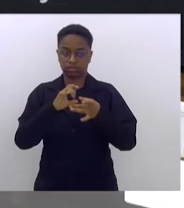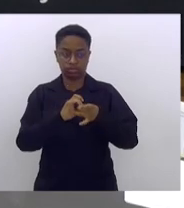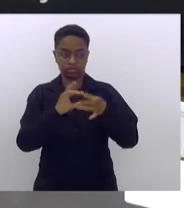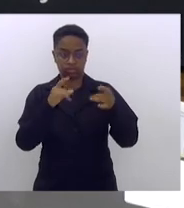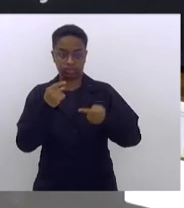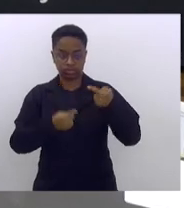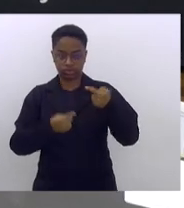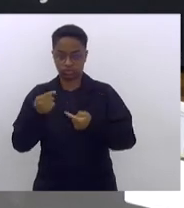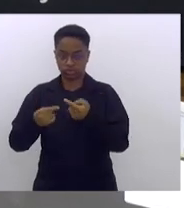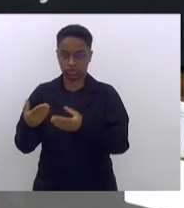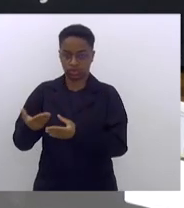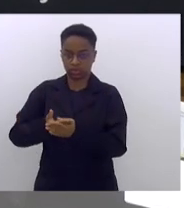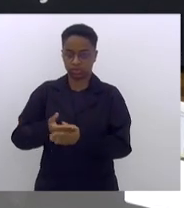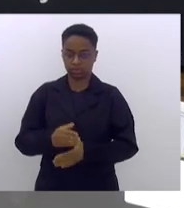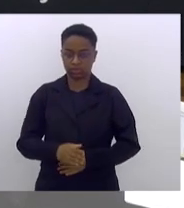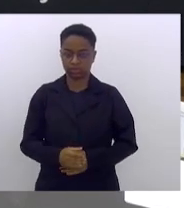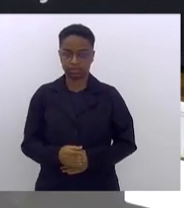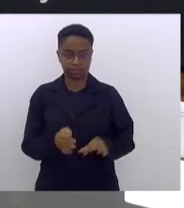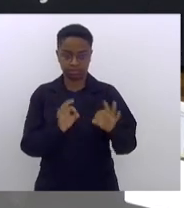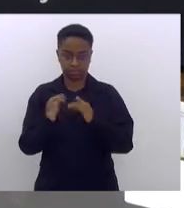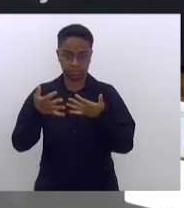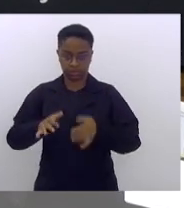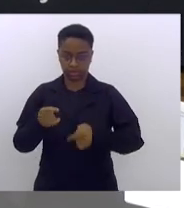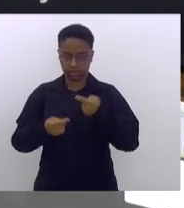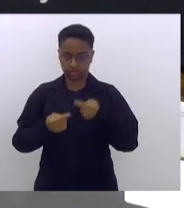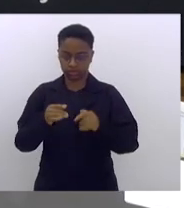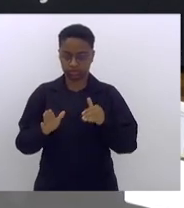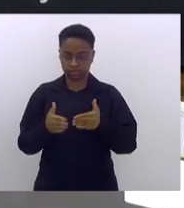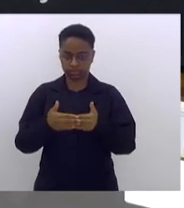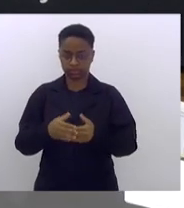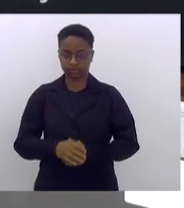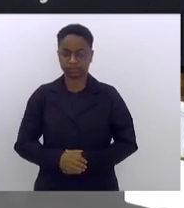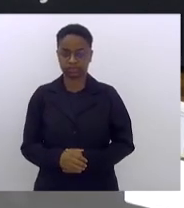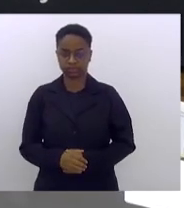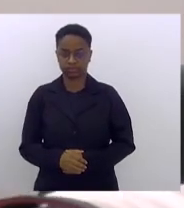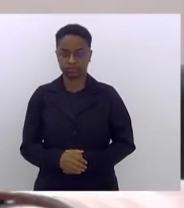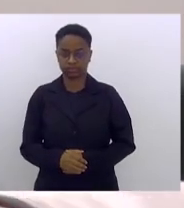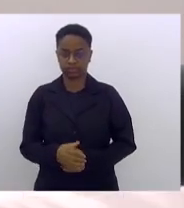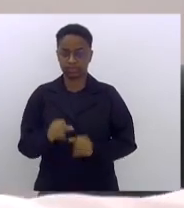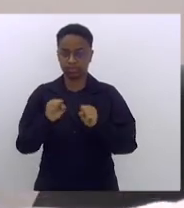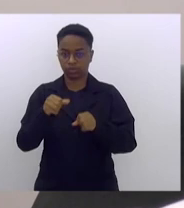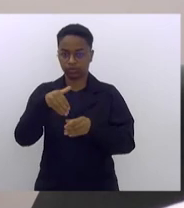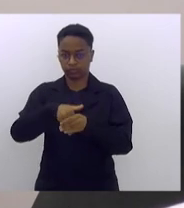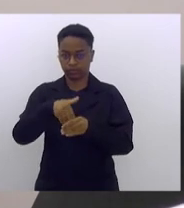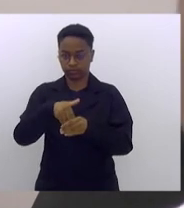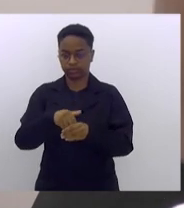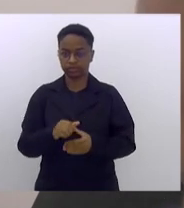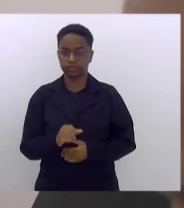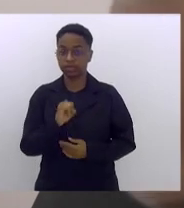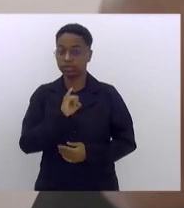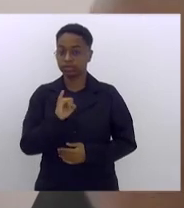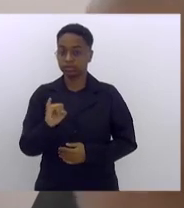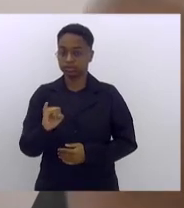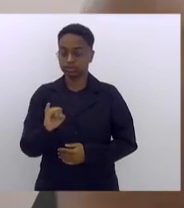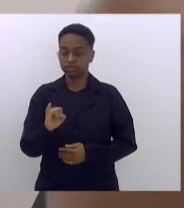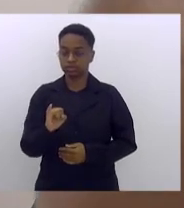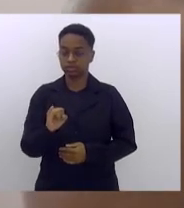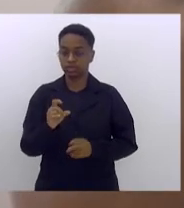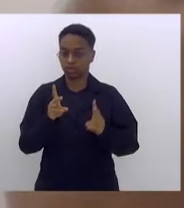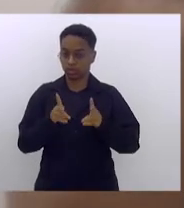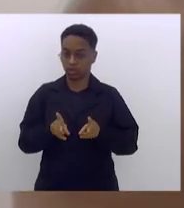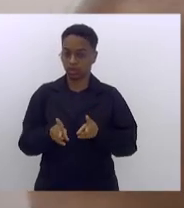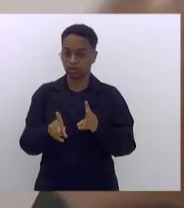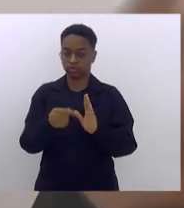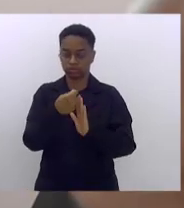o recurso. Não havendo quem queira discutir, encerrada a discussão. Em votação, aqueles que mantêm